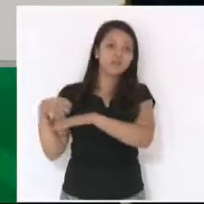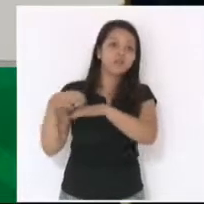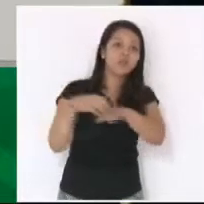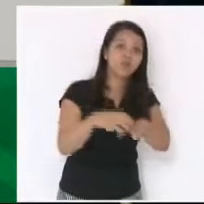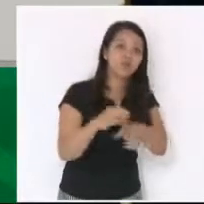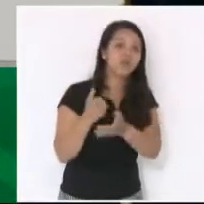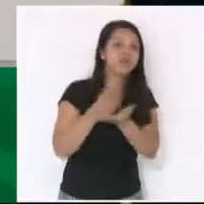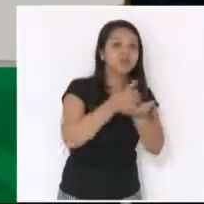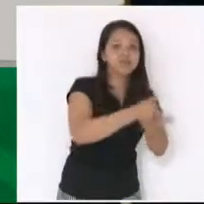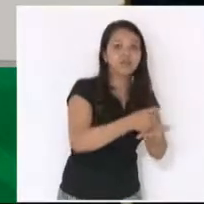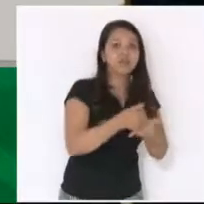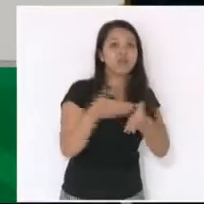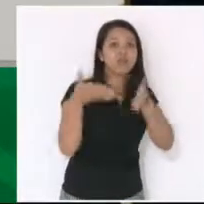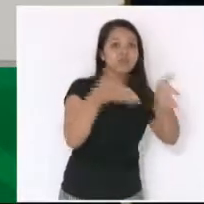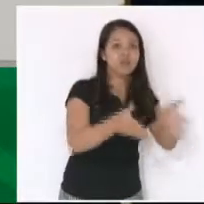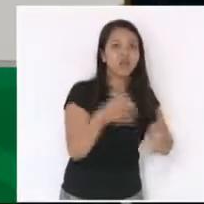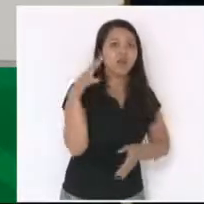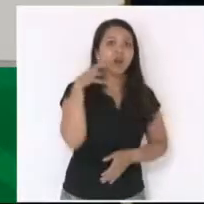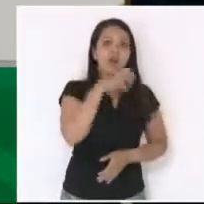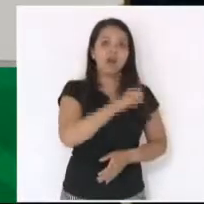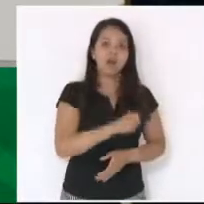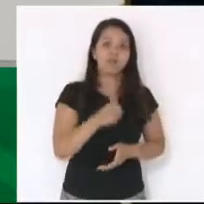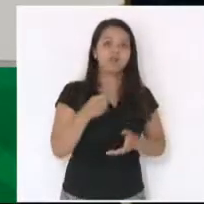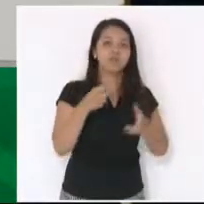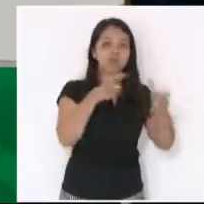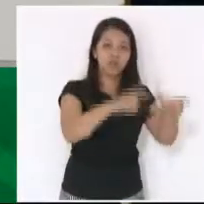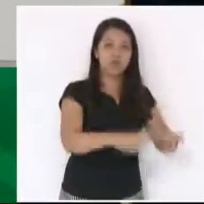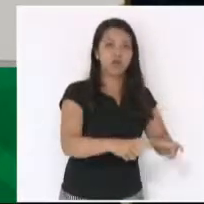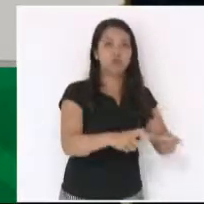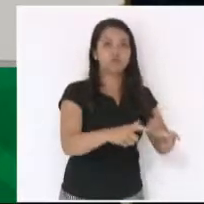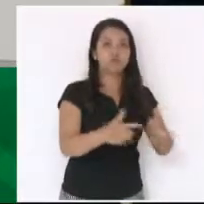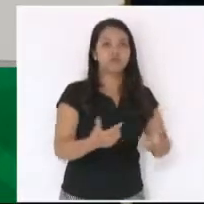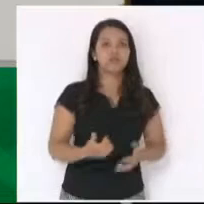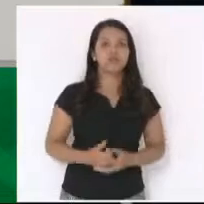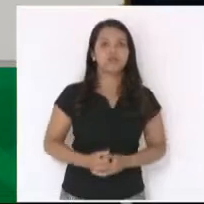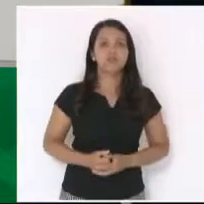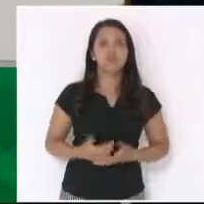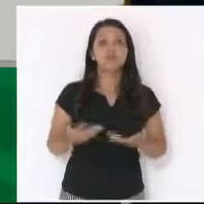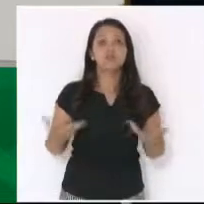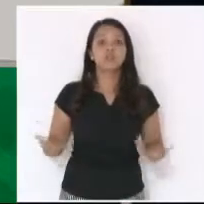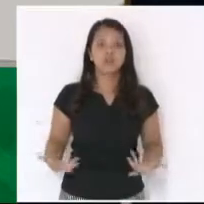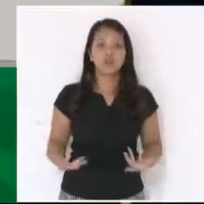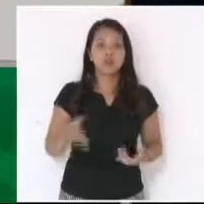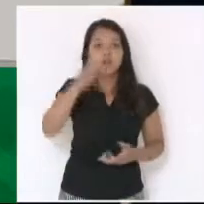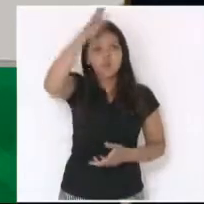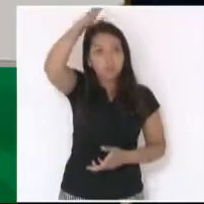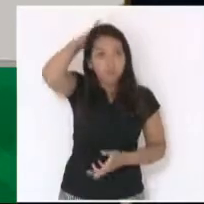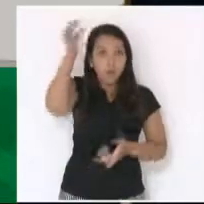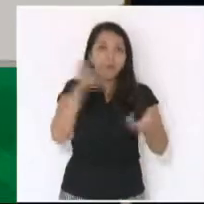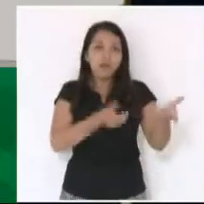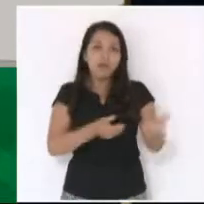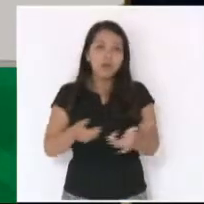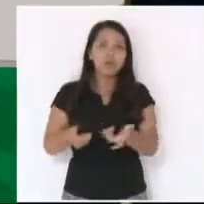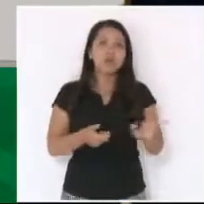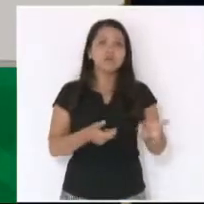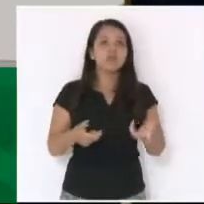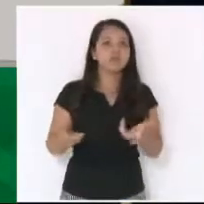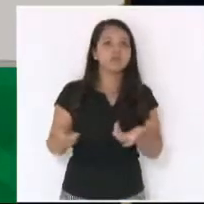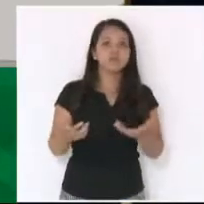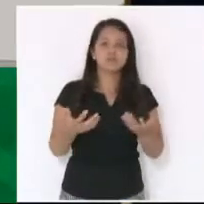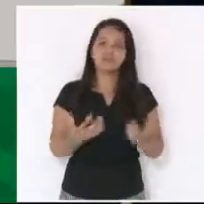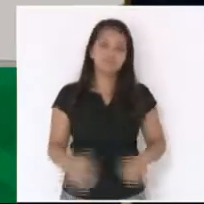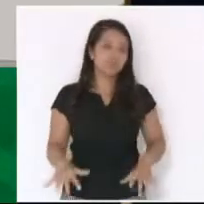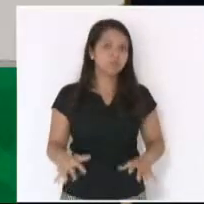ocorrência chegar mais rápido no local indicado Então os bombeiros São contrários bombeiros de